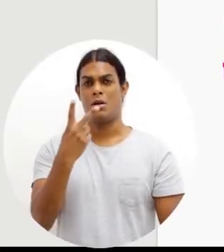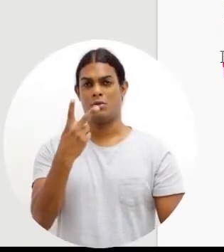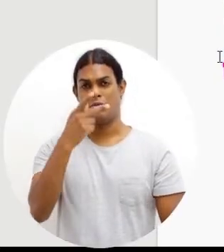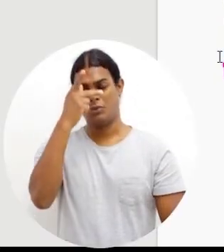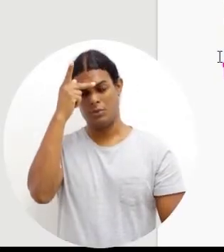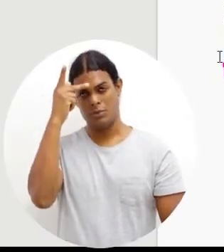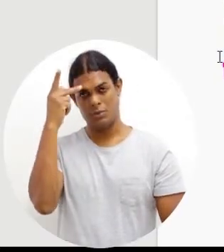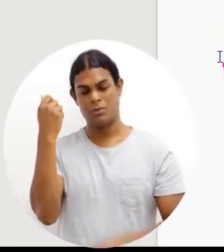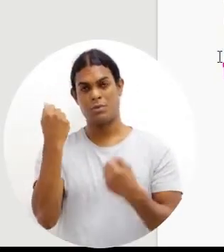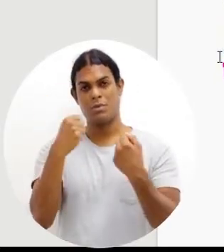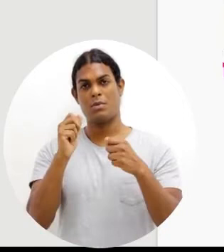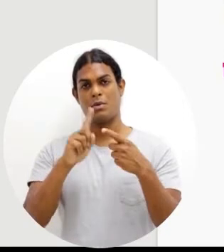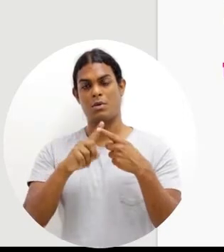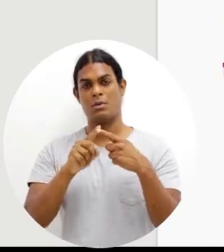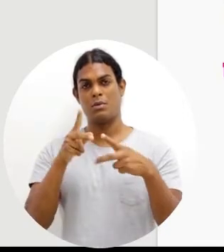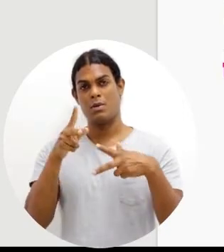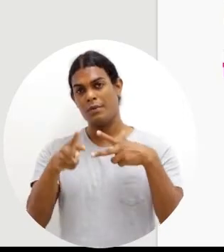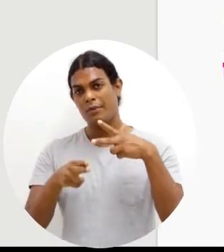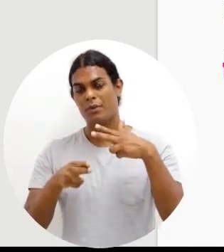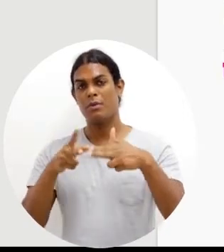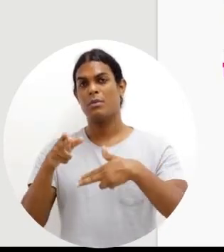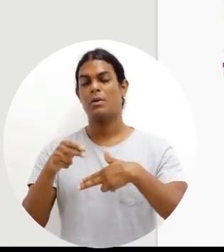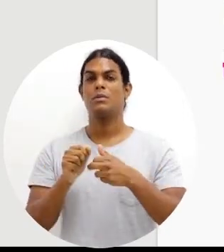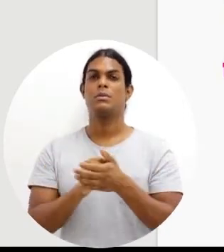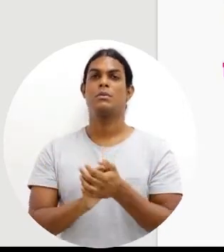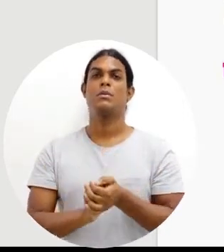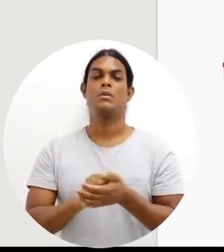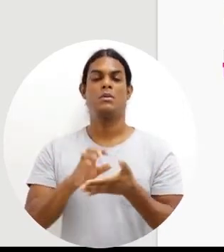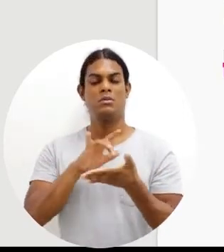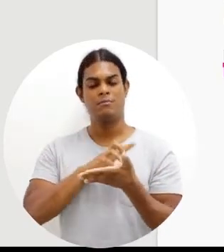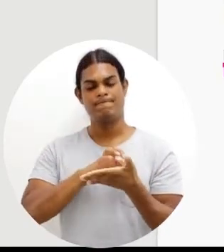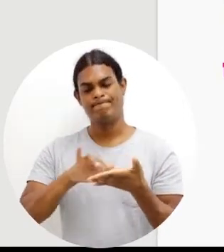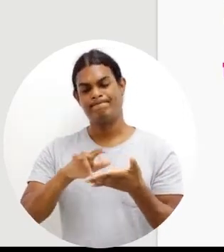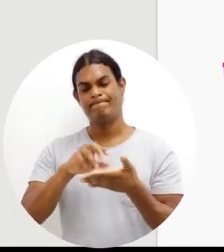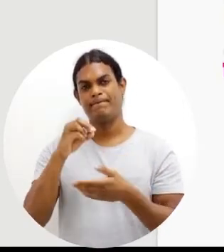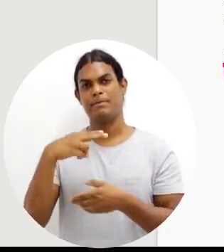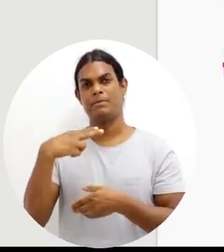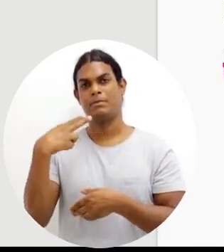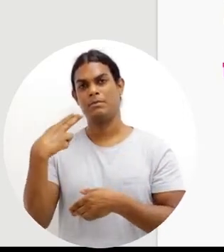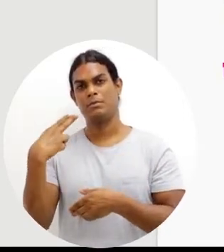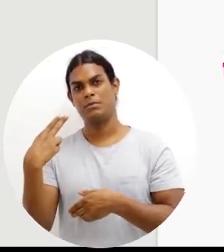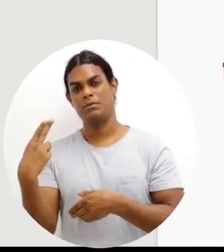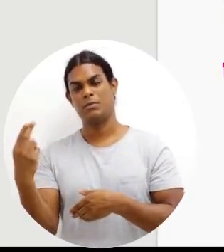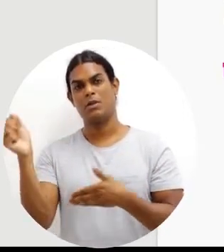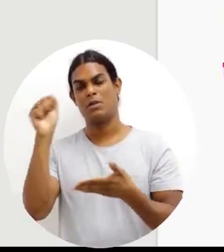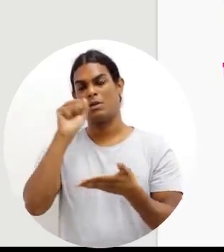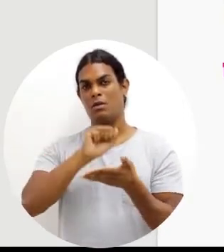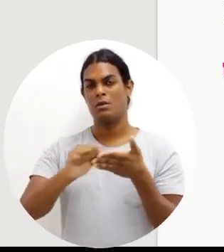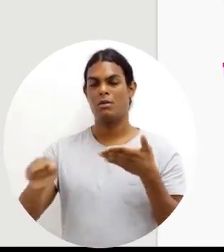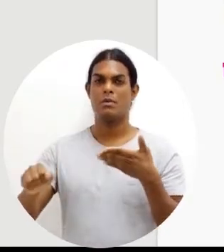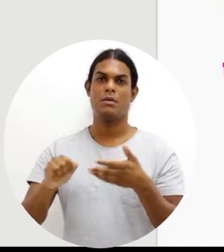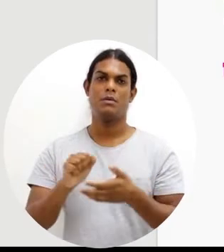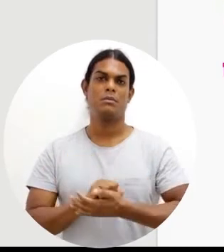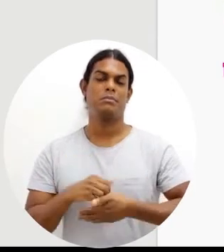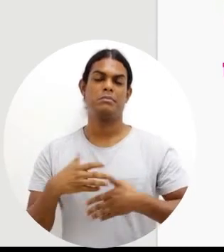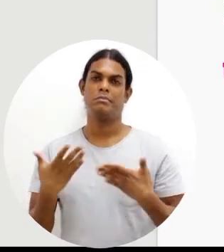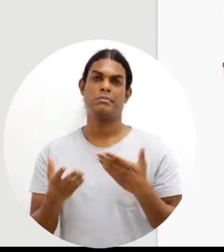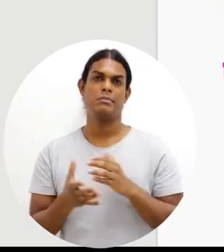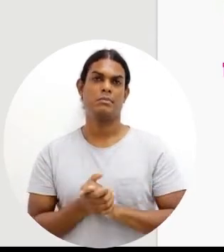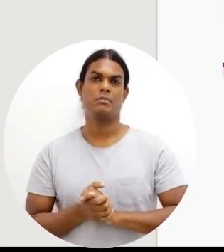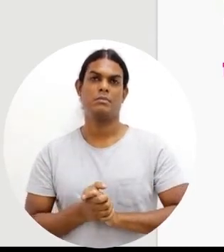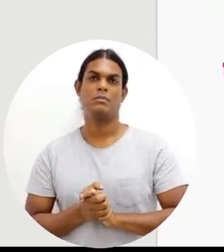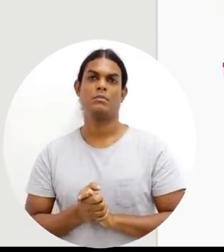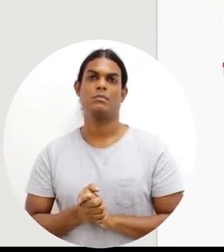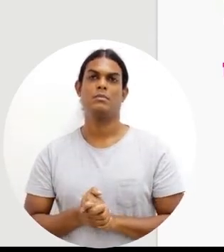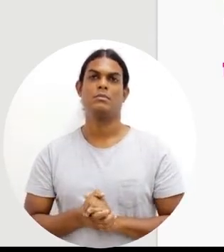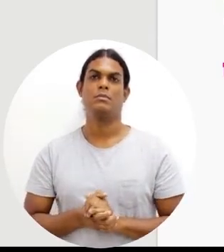de escrever. Então eu apago o que ela escreveu, ela apaga o que eu fiz e assim vai. Vou falar com ela aqui no chat para que vocês